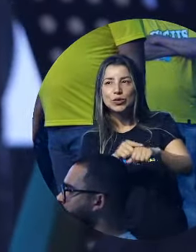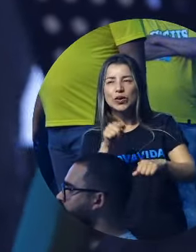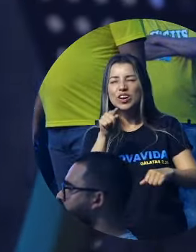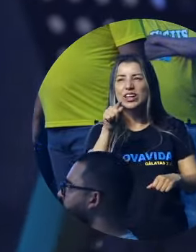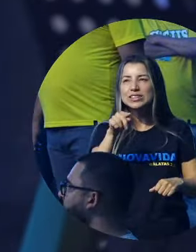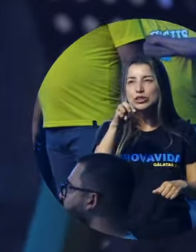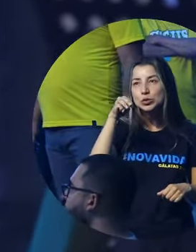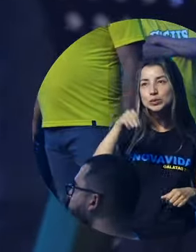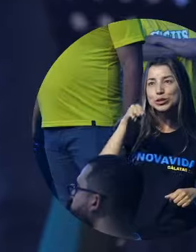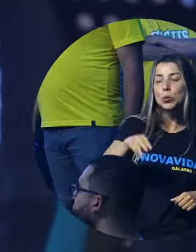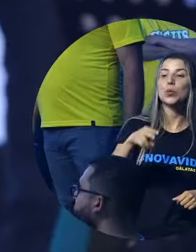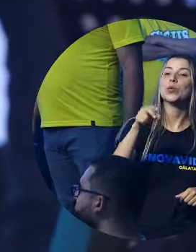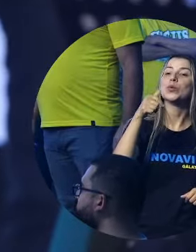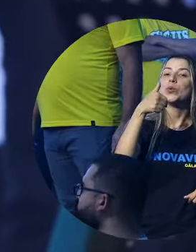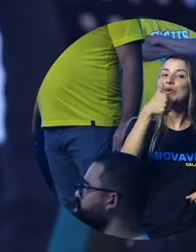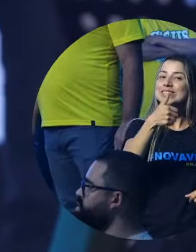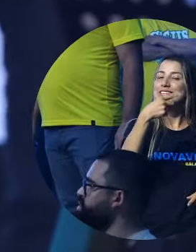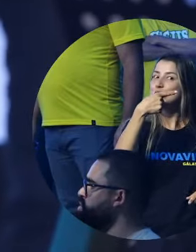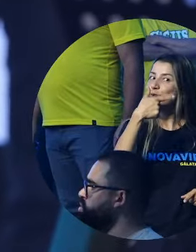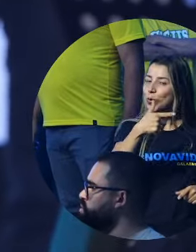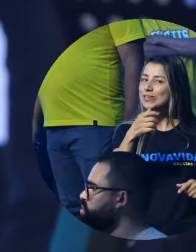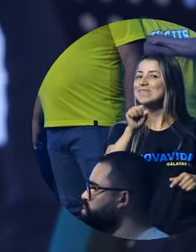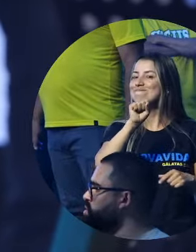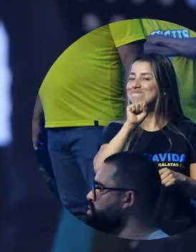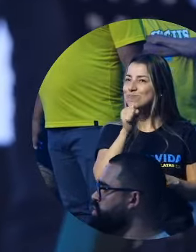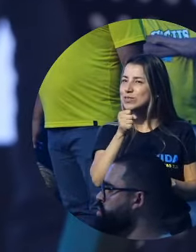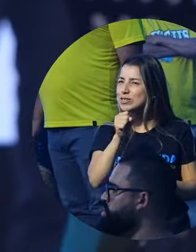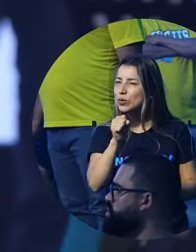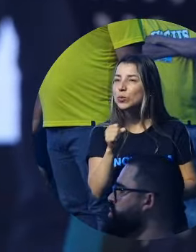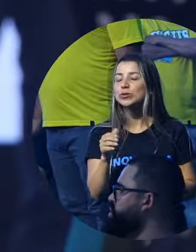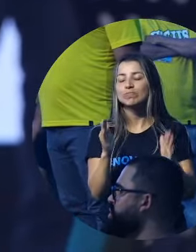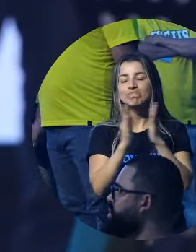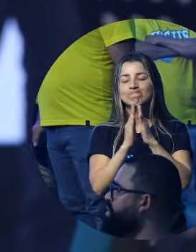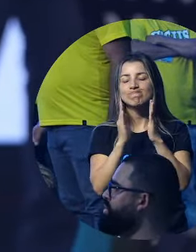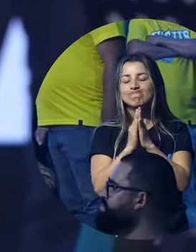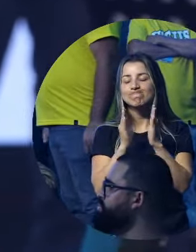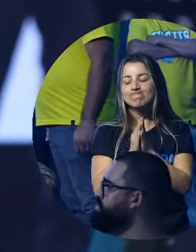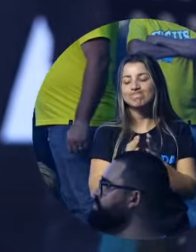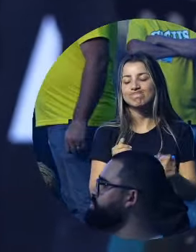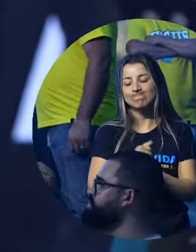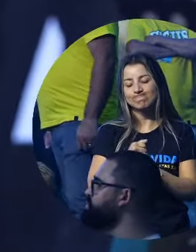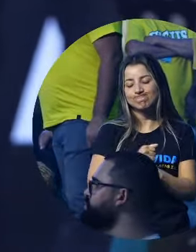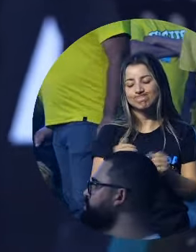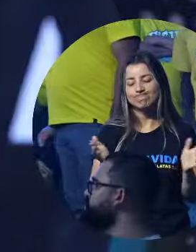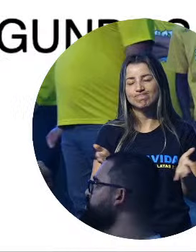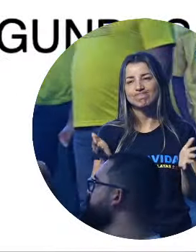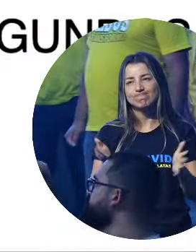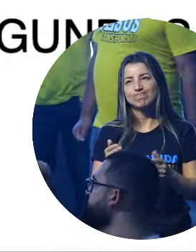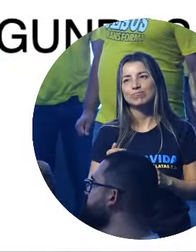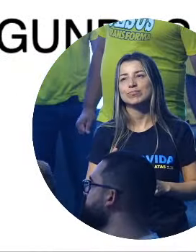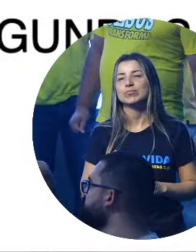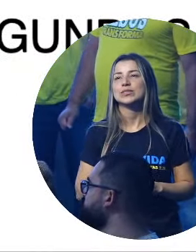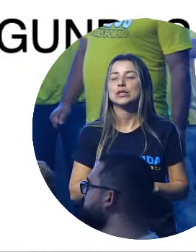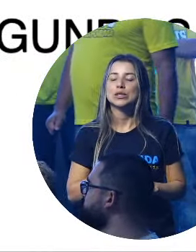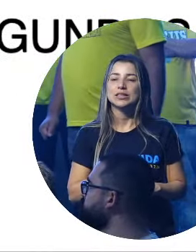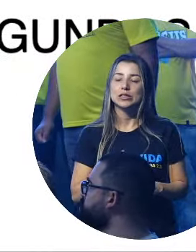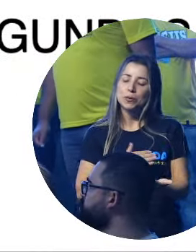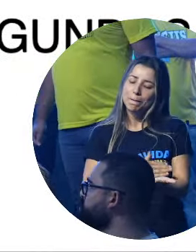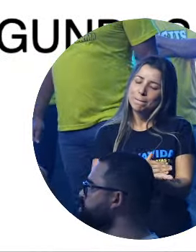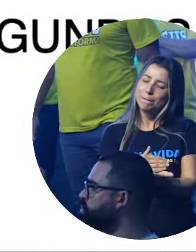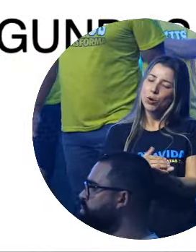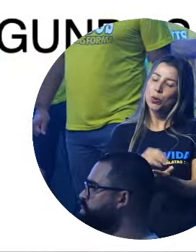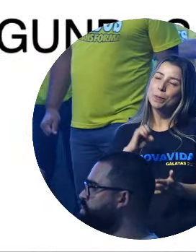e agora 12 segundos em oração este ano. Desde a zero hora do dia 1º de janeiro, nós